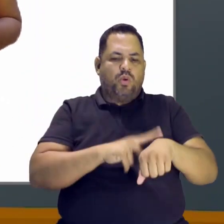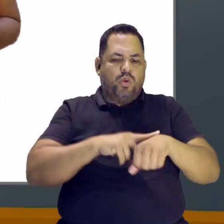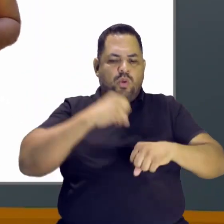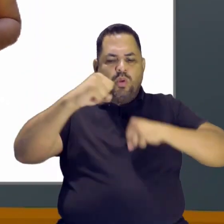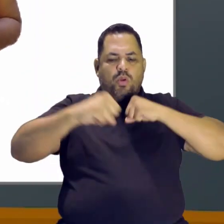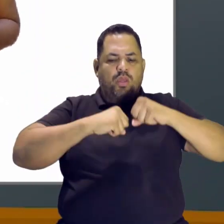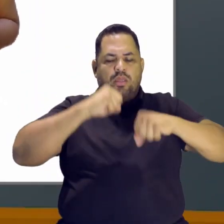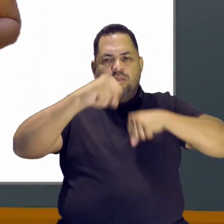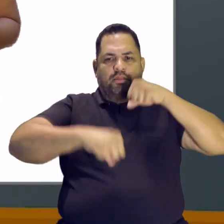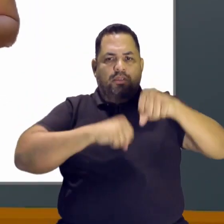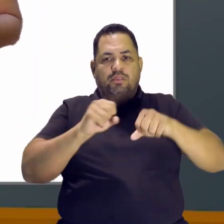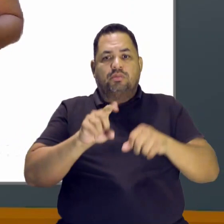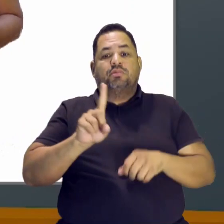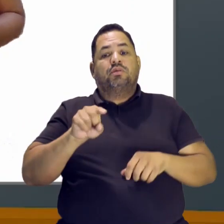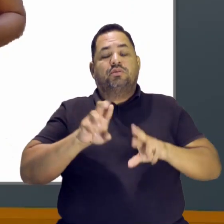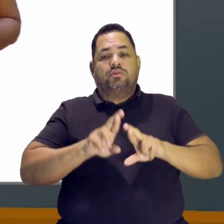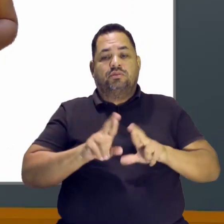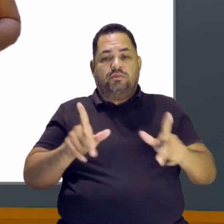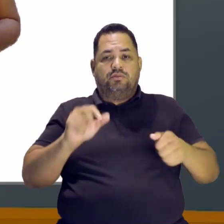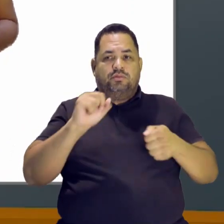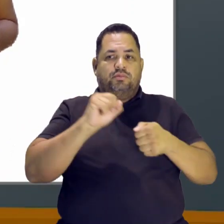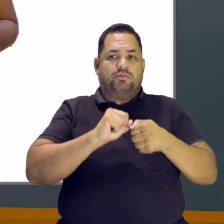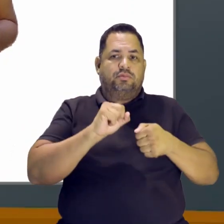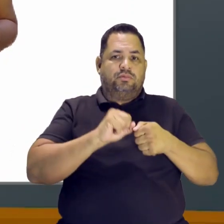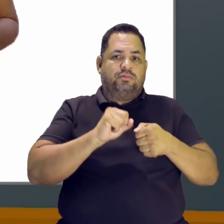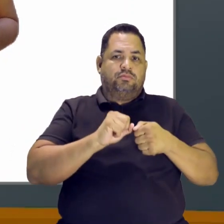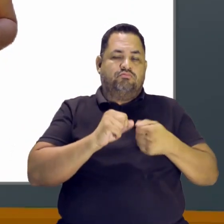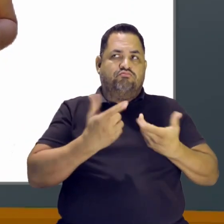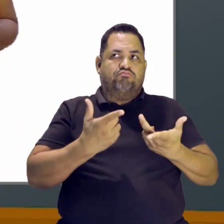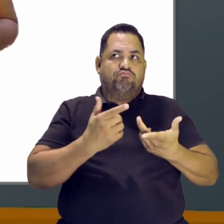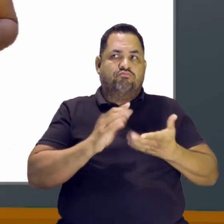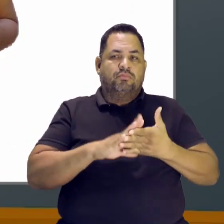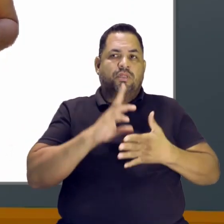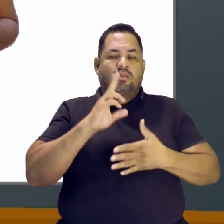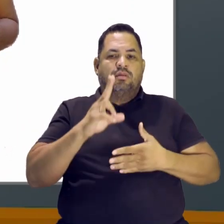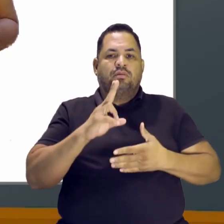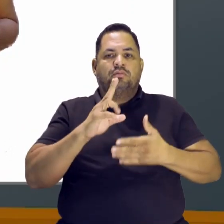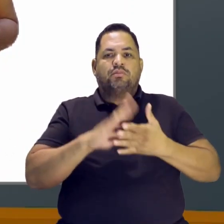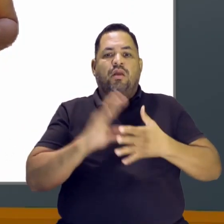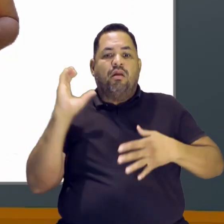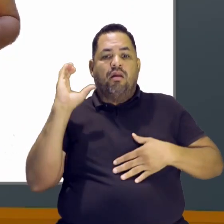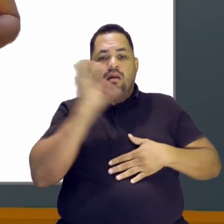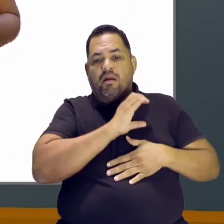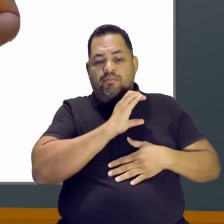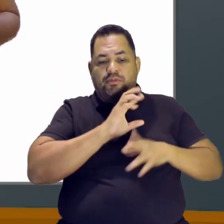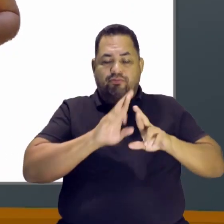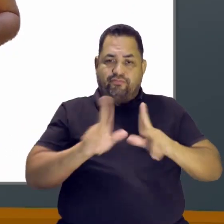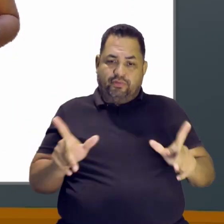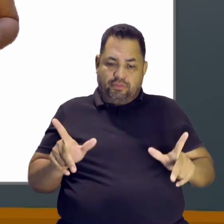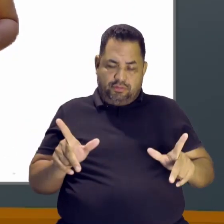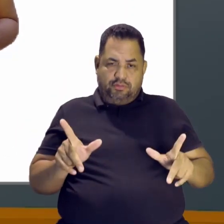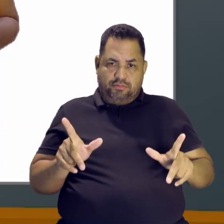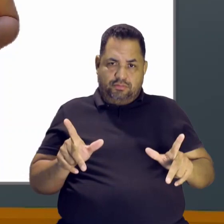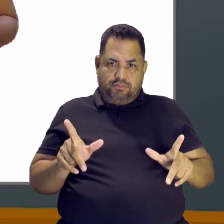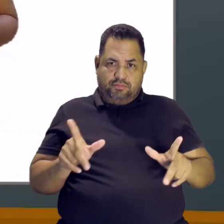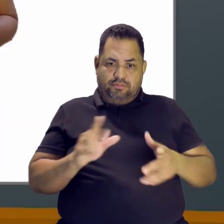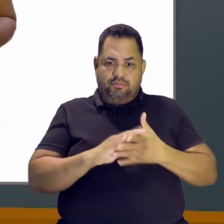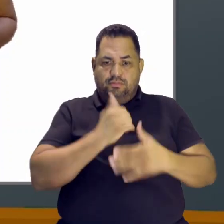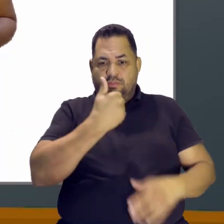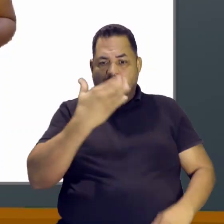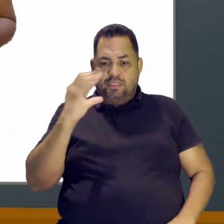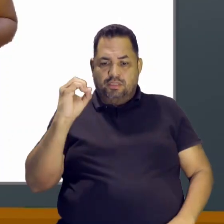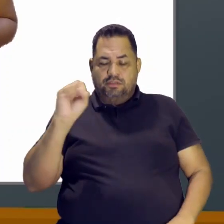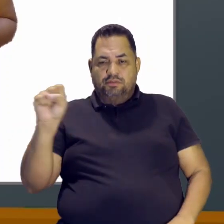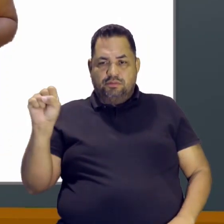É diferente de eu fazer o mesmo exercício de forma explosiva, né? Tipo, 10 segundos,